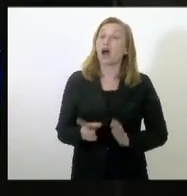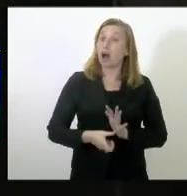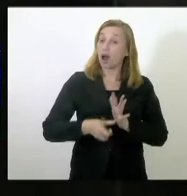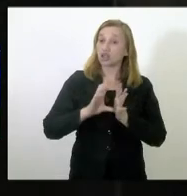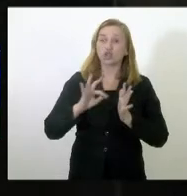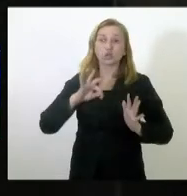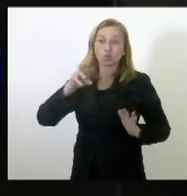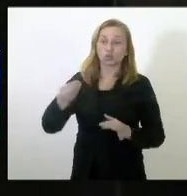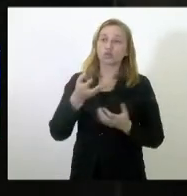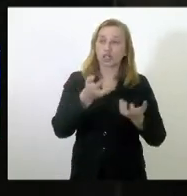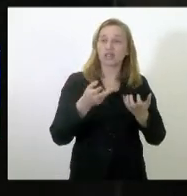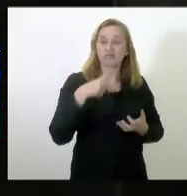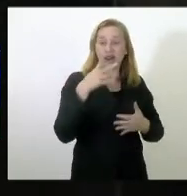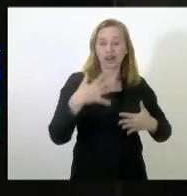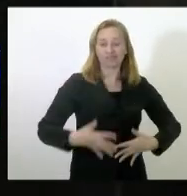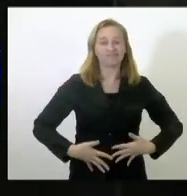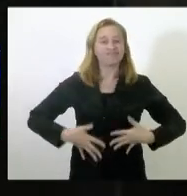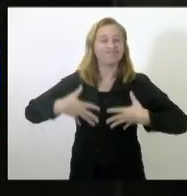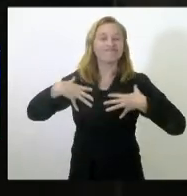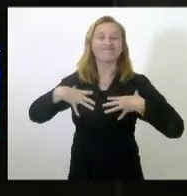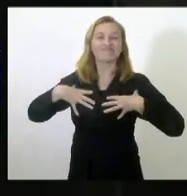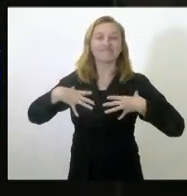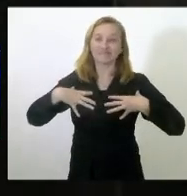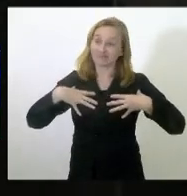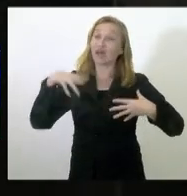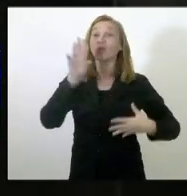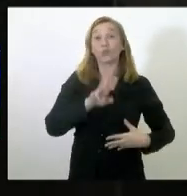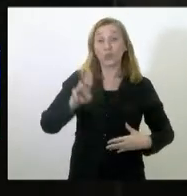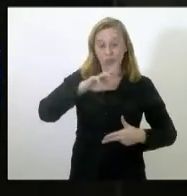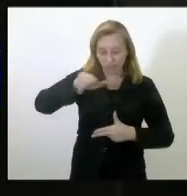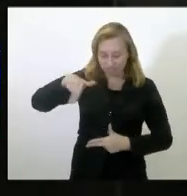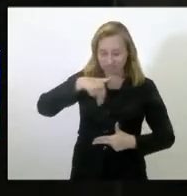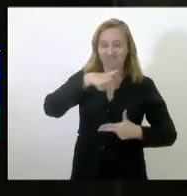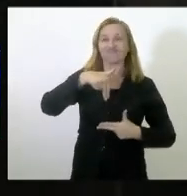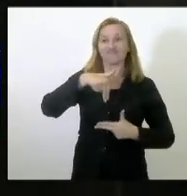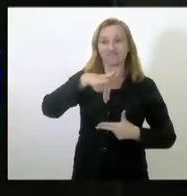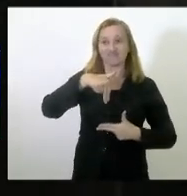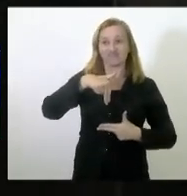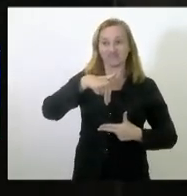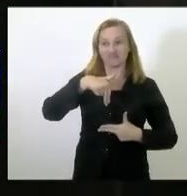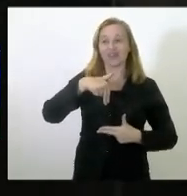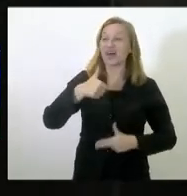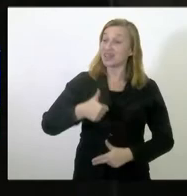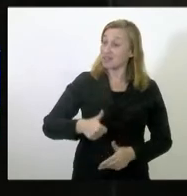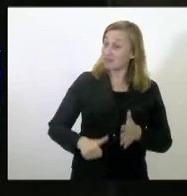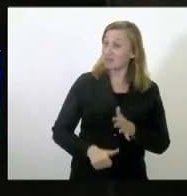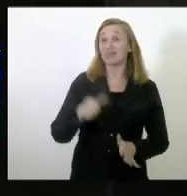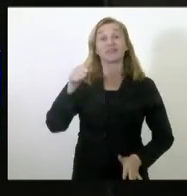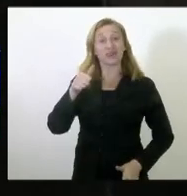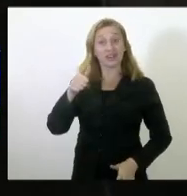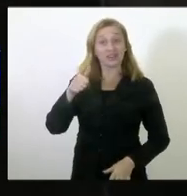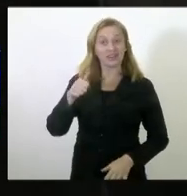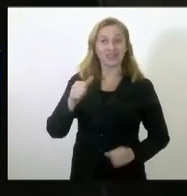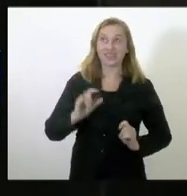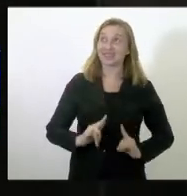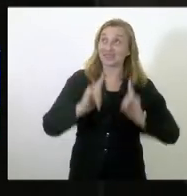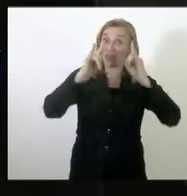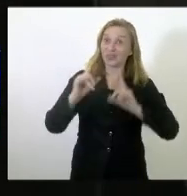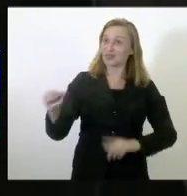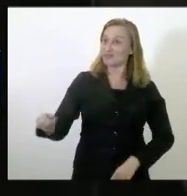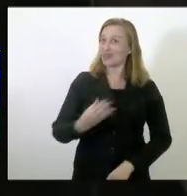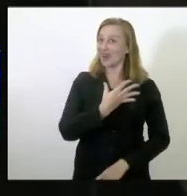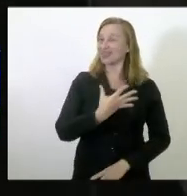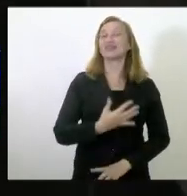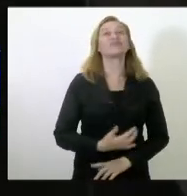nada, queria falar do prazer e da satisfação de estar fazendo uso da tribuna pela primeira vez nesse prédio, essa nova